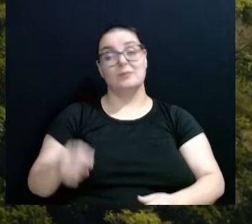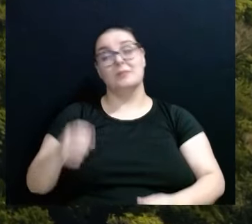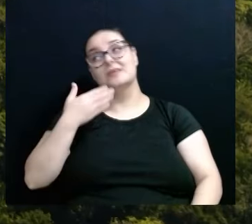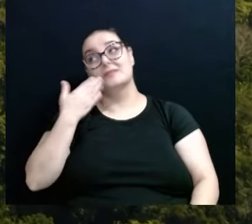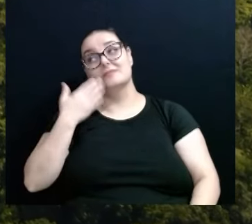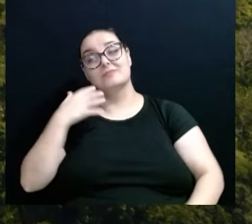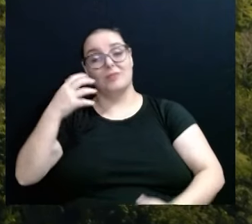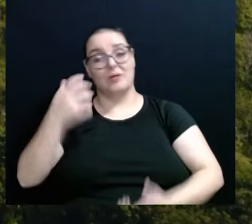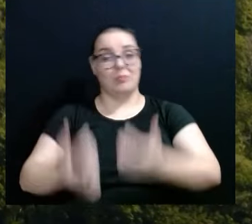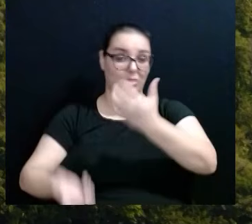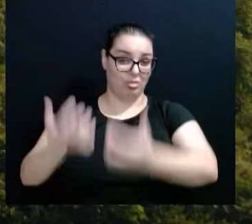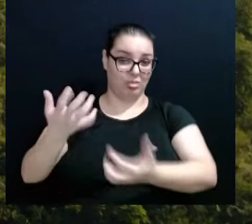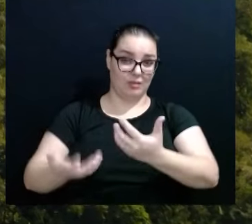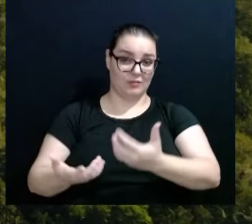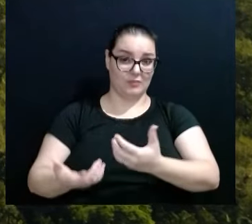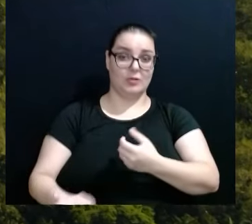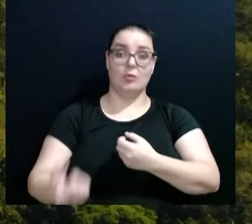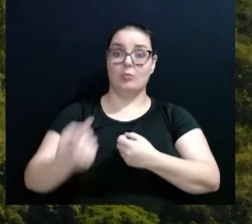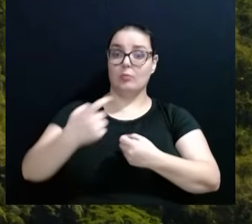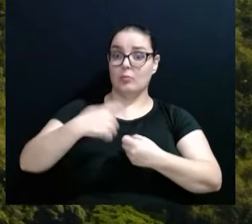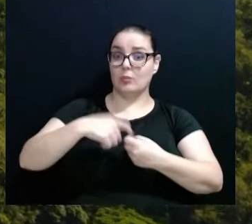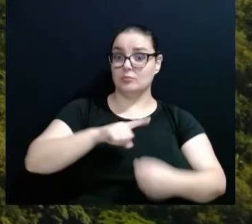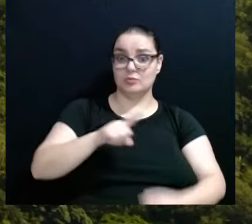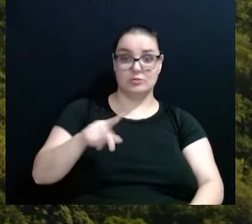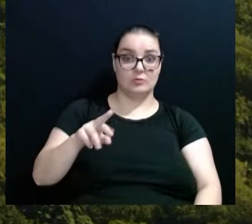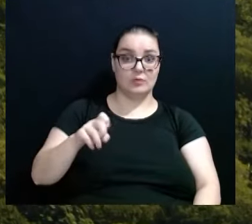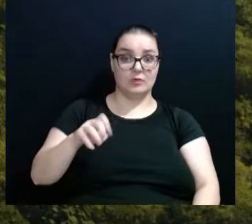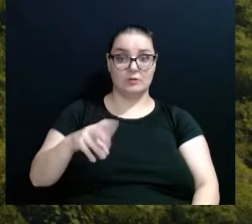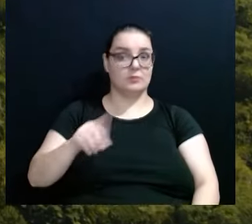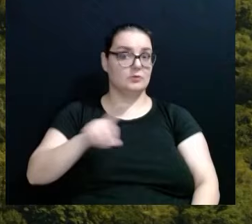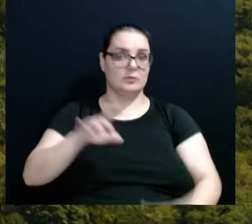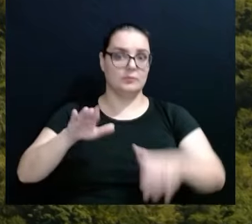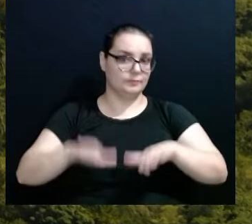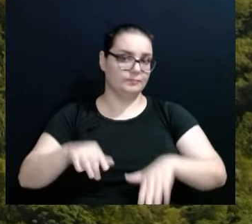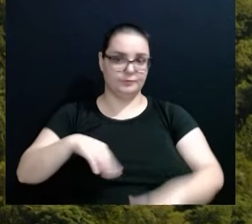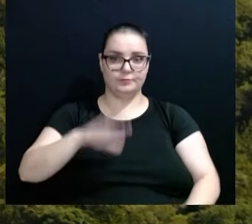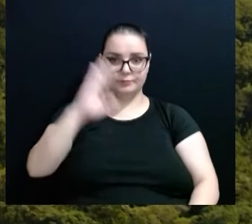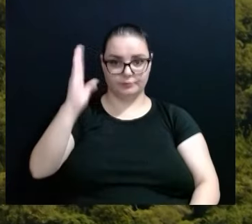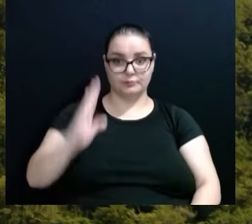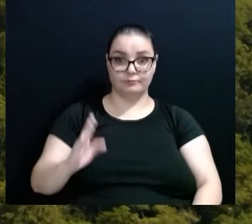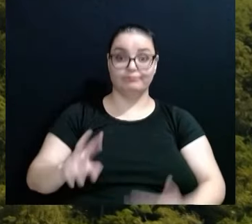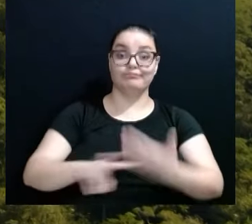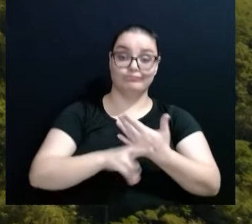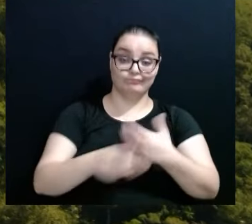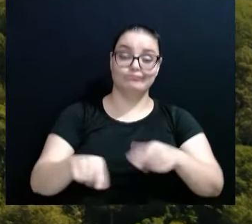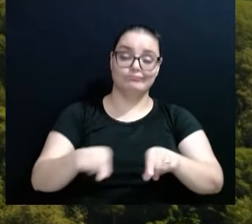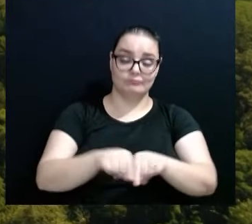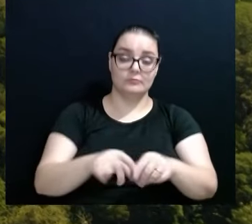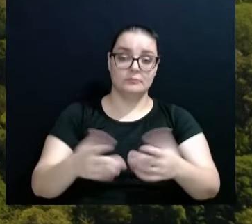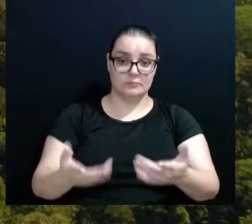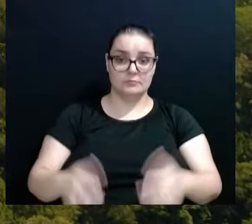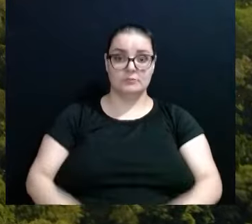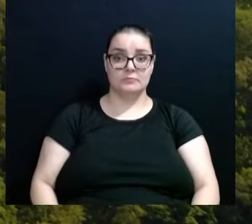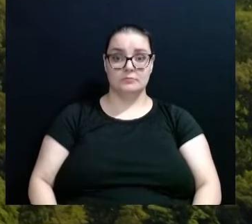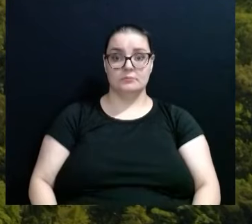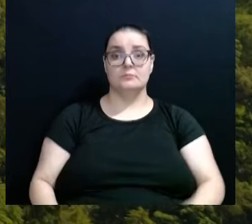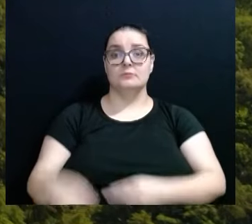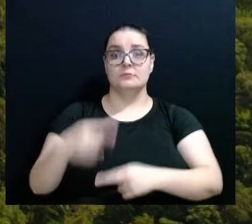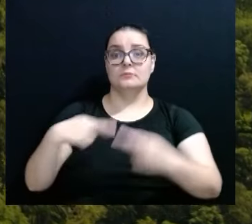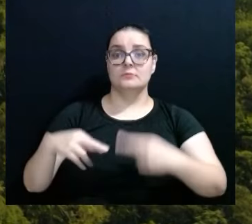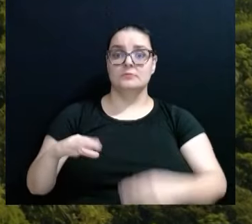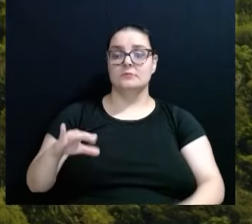fogo. Outros desses pontos de não retorno, que não ficam no Brasil, né, mas nos afetariam